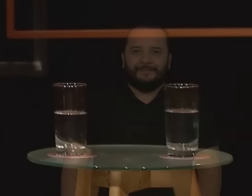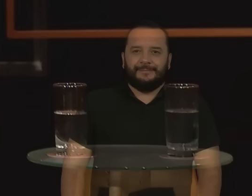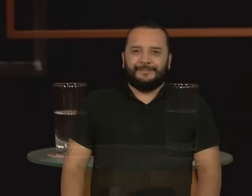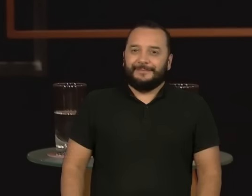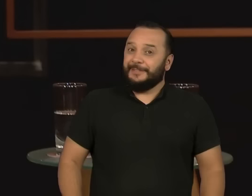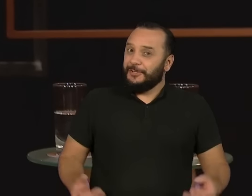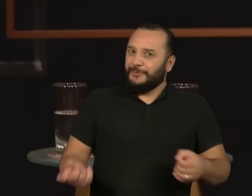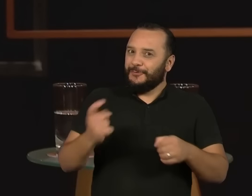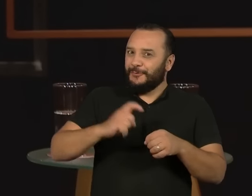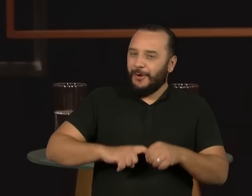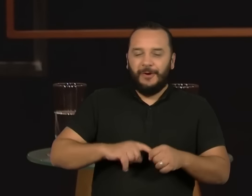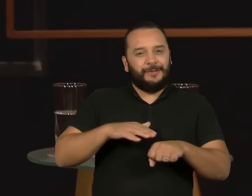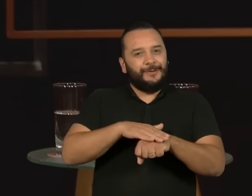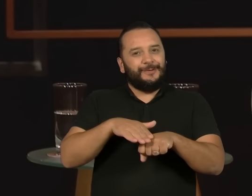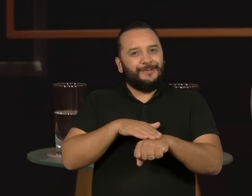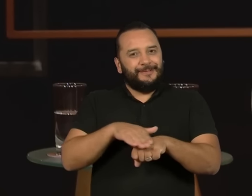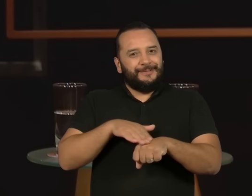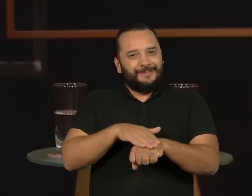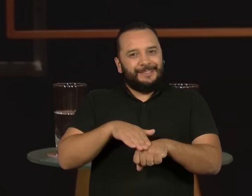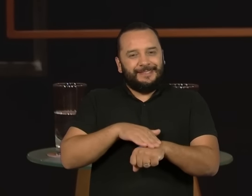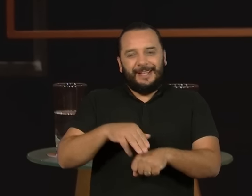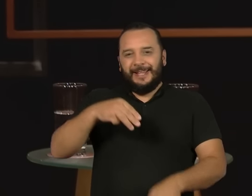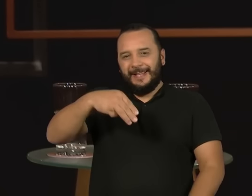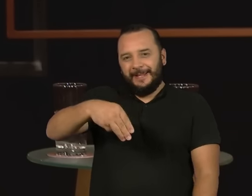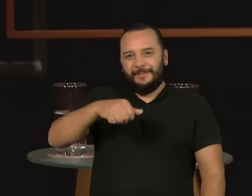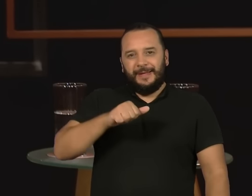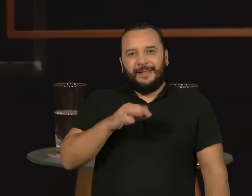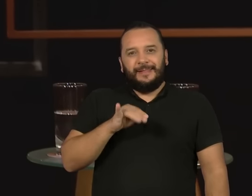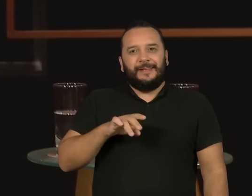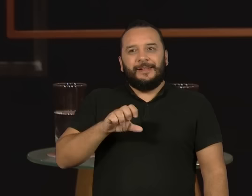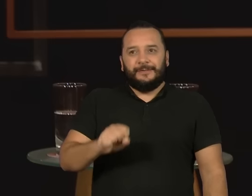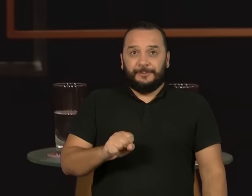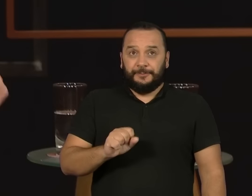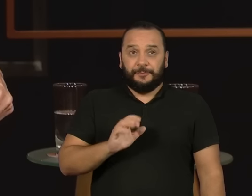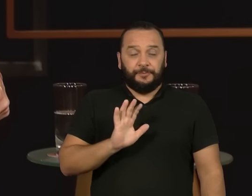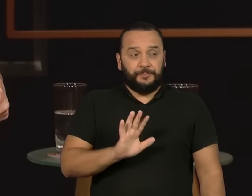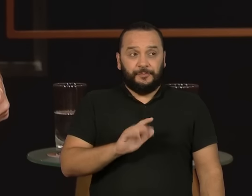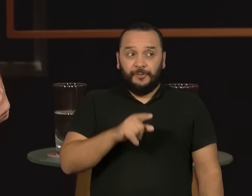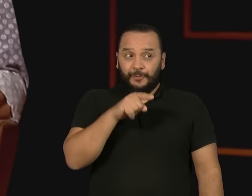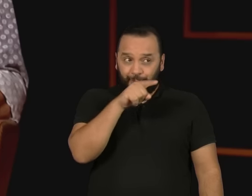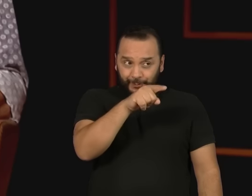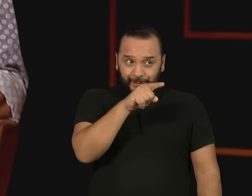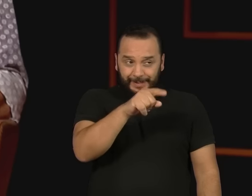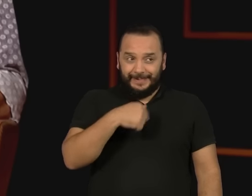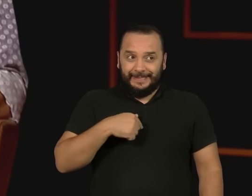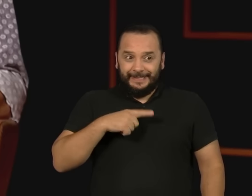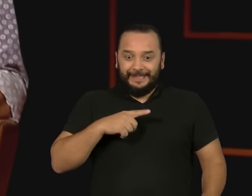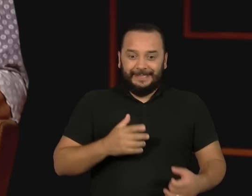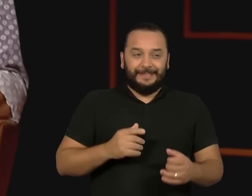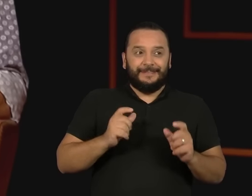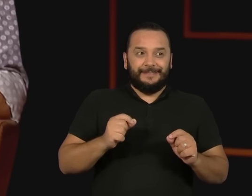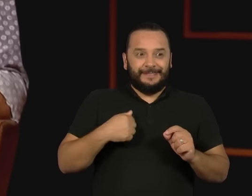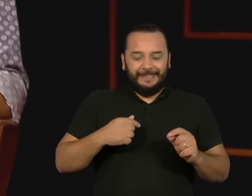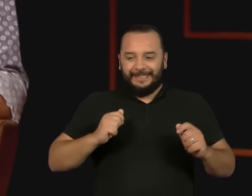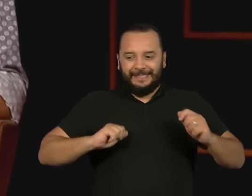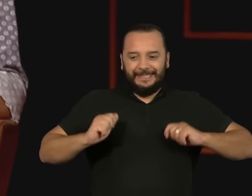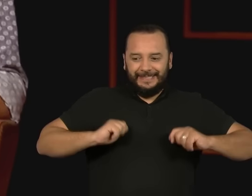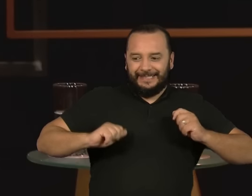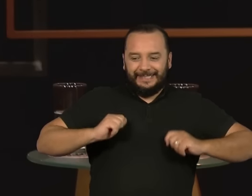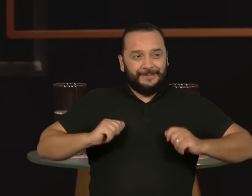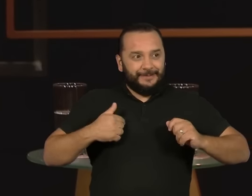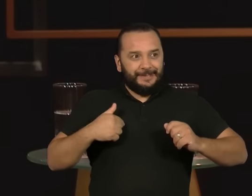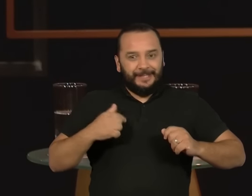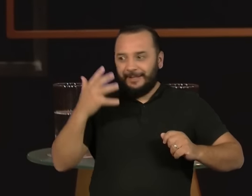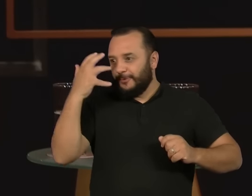Estamos de volta para conversar com o Matheus Solano. Já deu para perceber, Matheus, que você é um cara inquieto, que se interessa por várias questões,